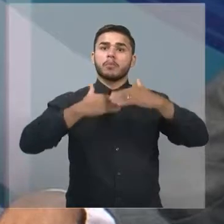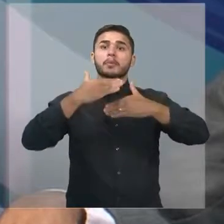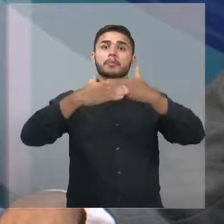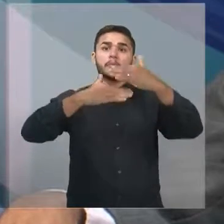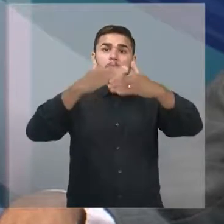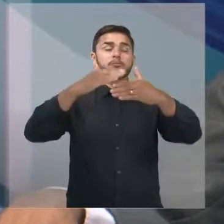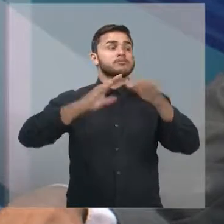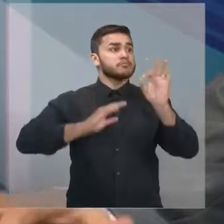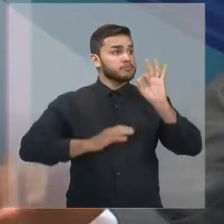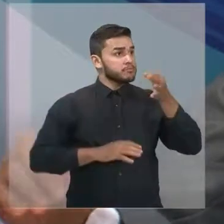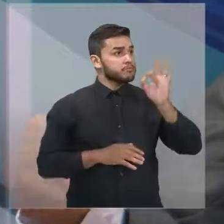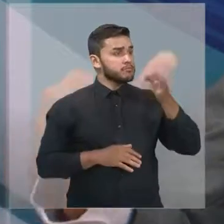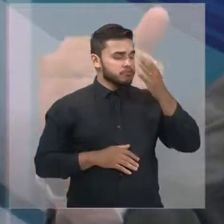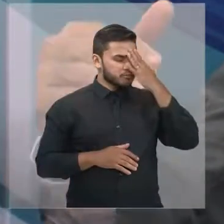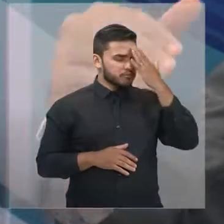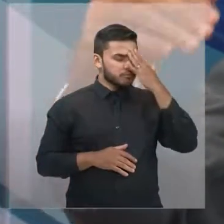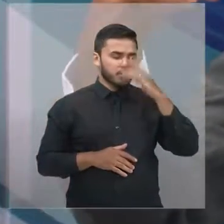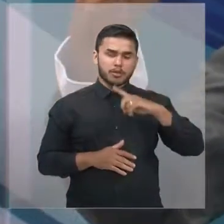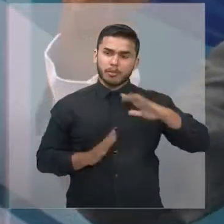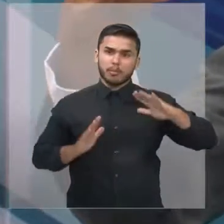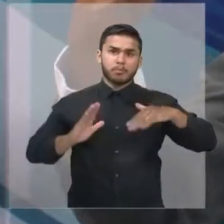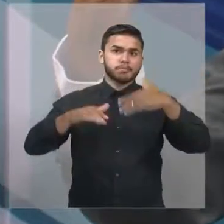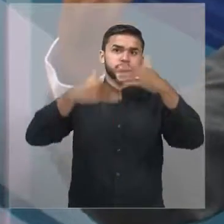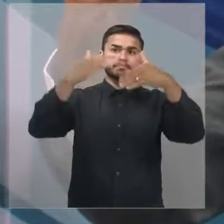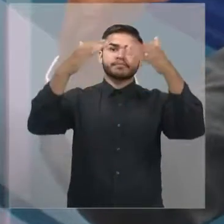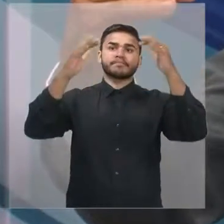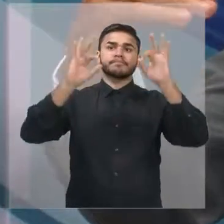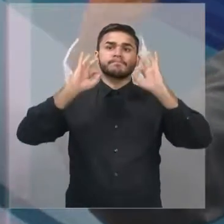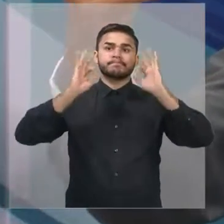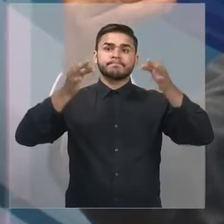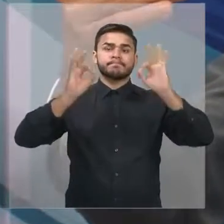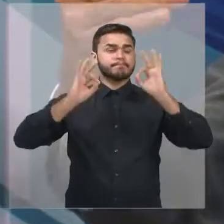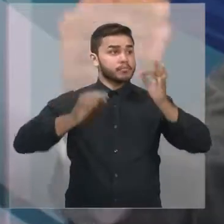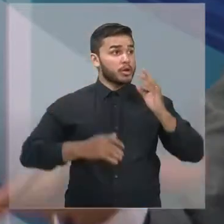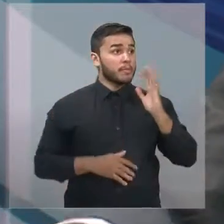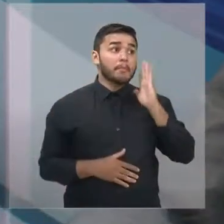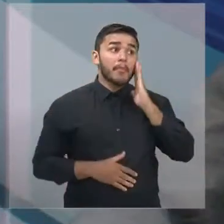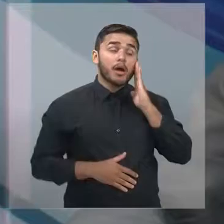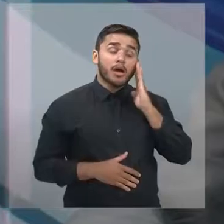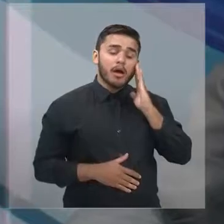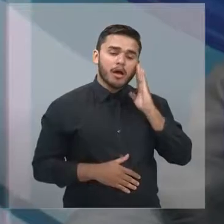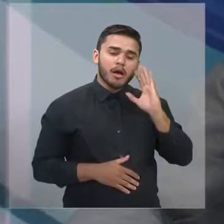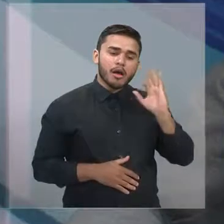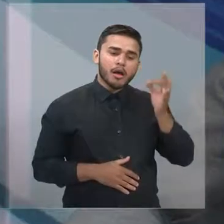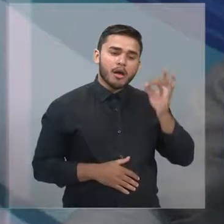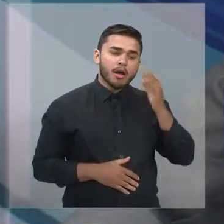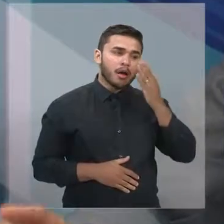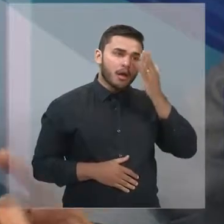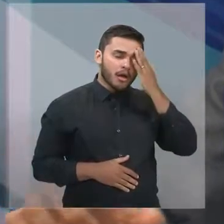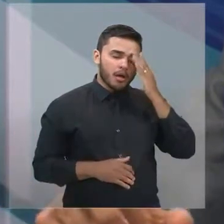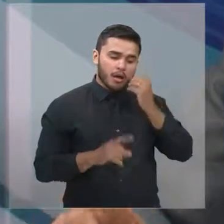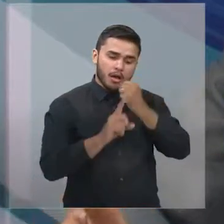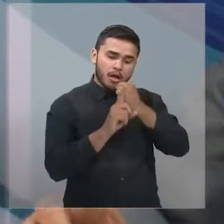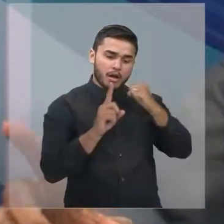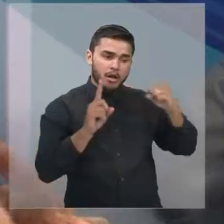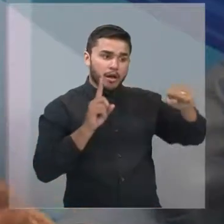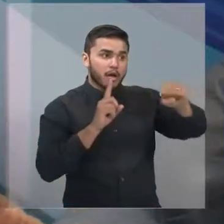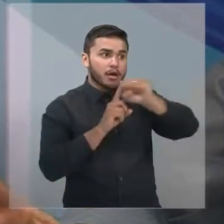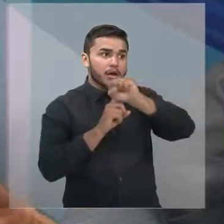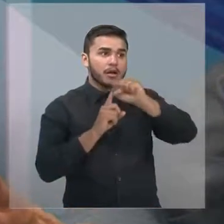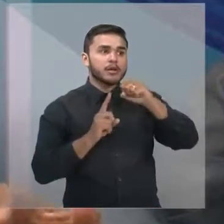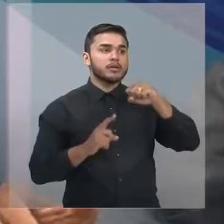evoluem. Elas avançam para patamares superiores, melhores. Agora, até